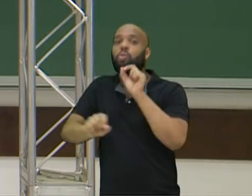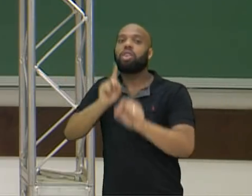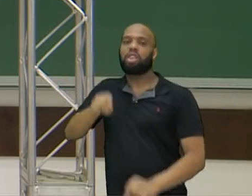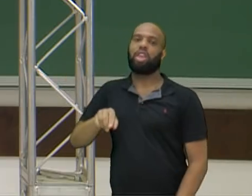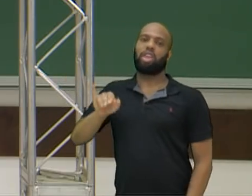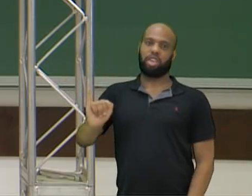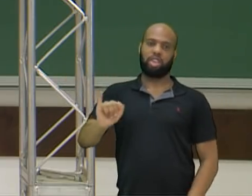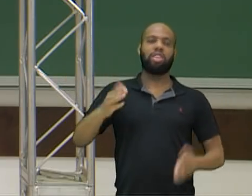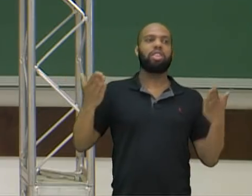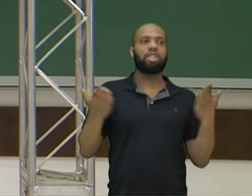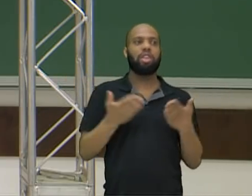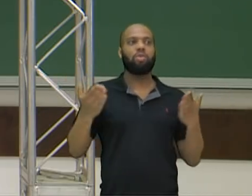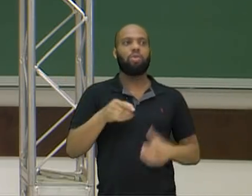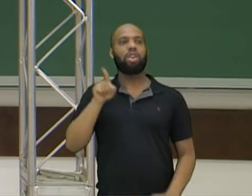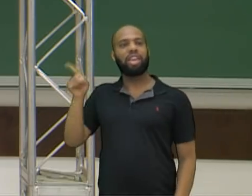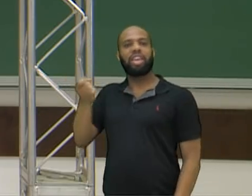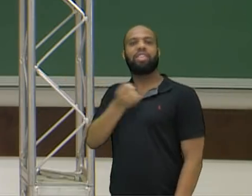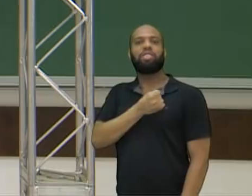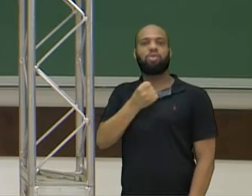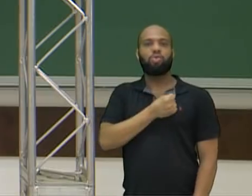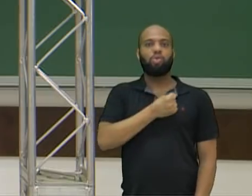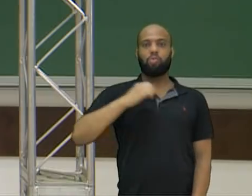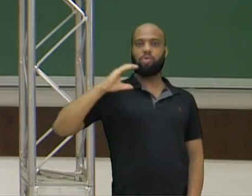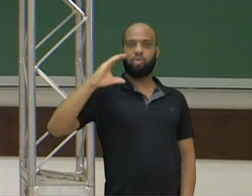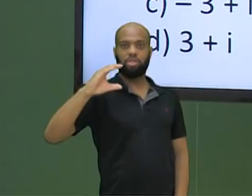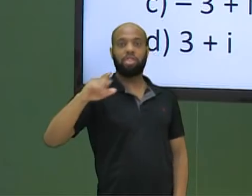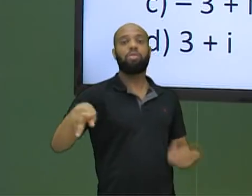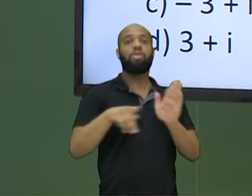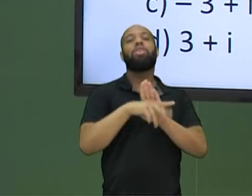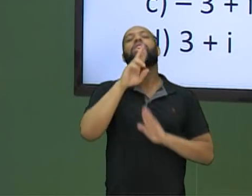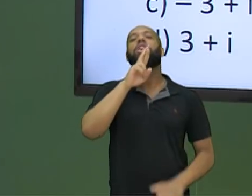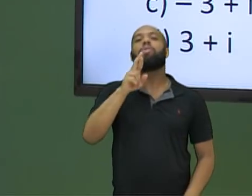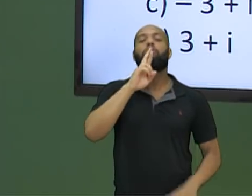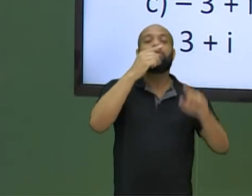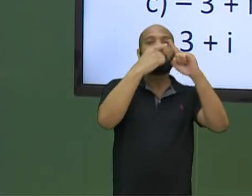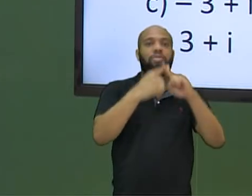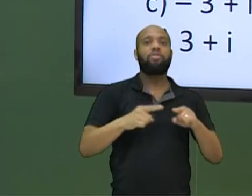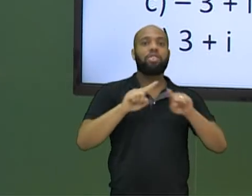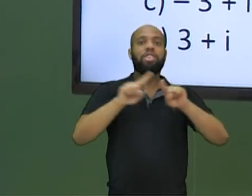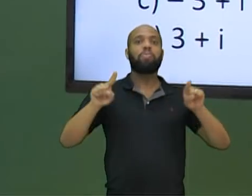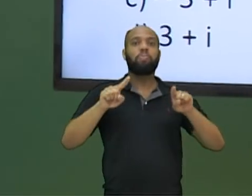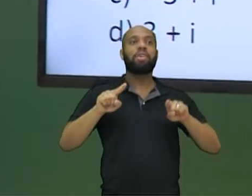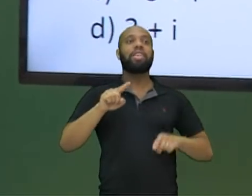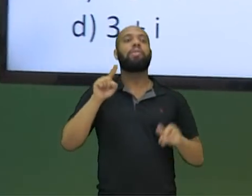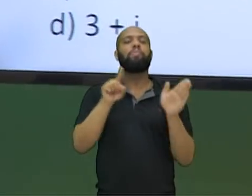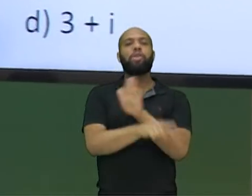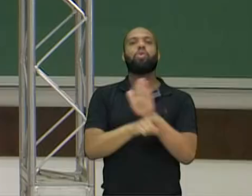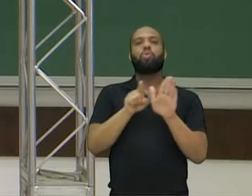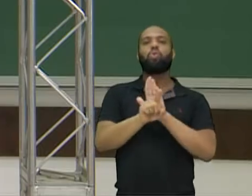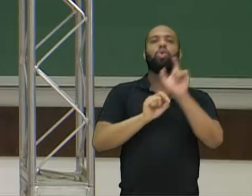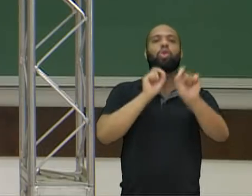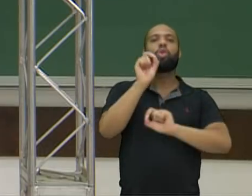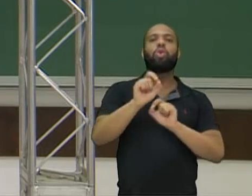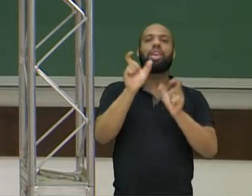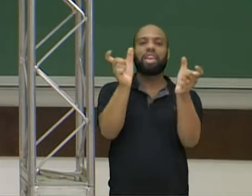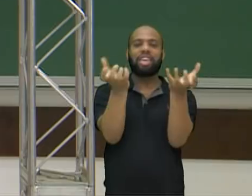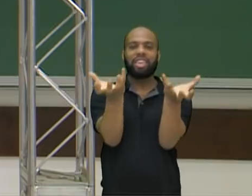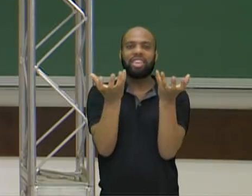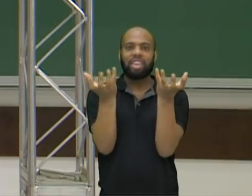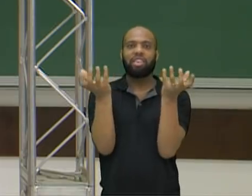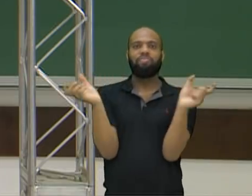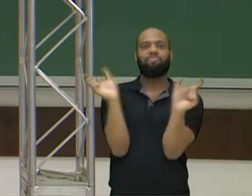i. Então, esse número complexo é o resultado da nossa multiplicação. Só que a gente não pode esquecer que aqui no nosso